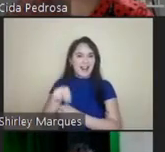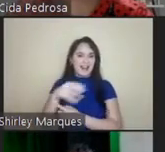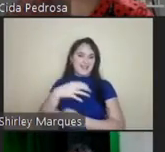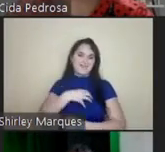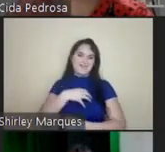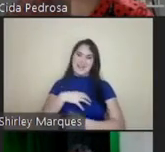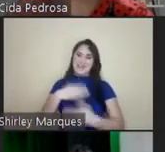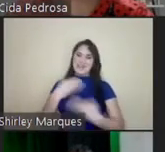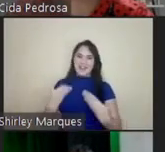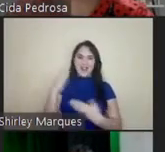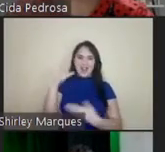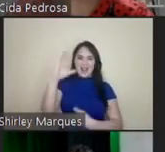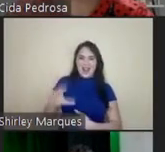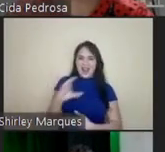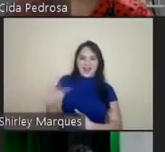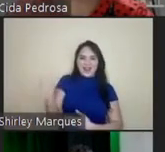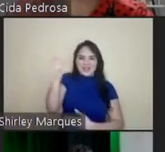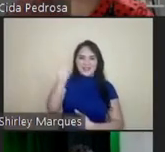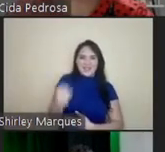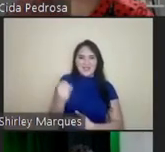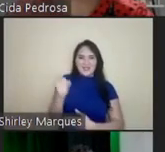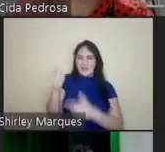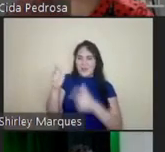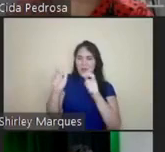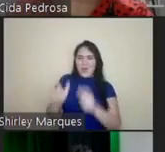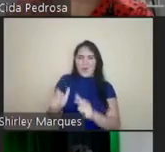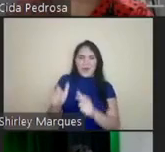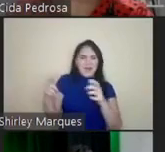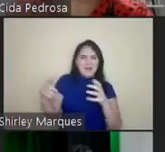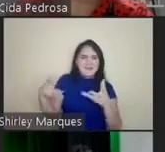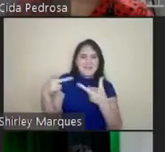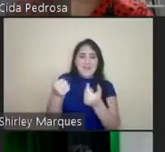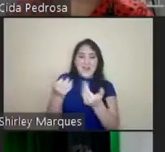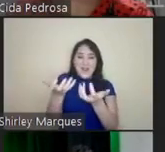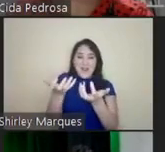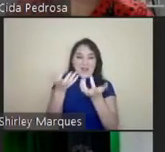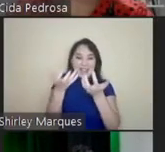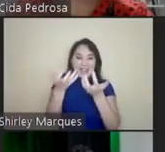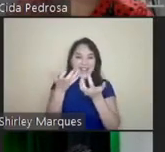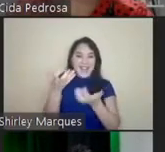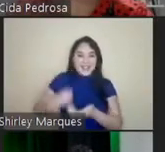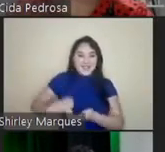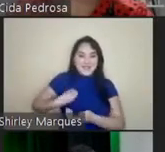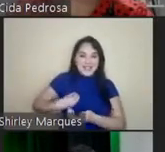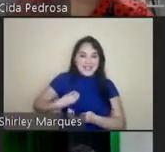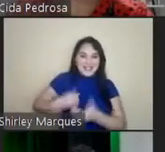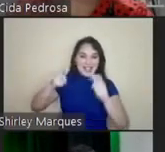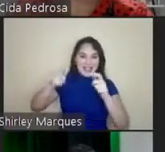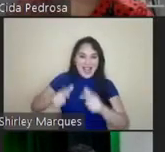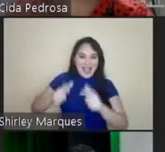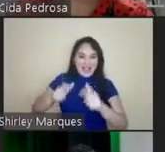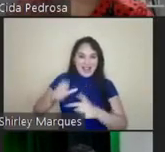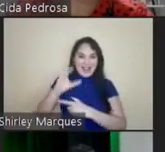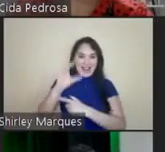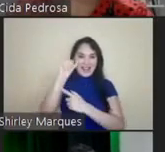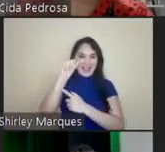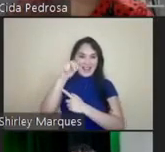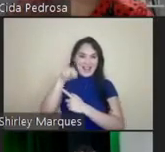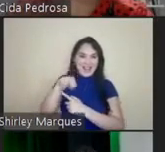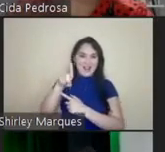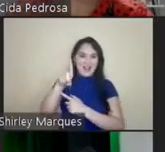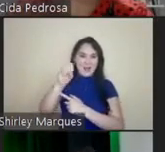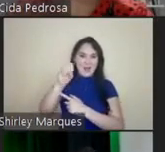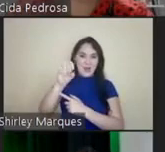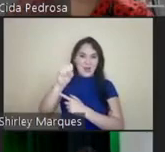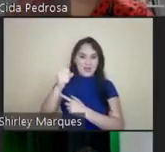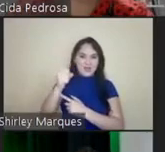é esse lugar mítico, maravilhoso. Nossa, como eu queria estar em Canudos agora, né? Na Canudos real. Estamos aqui na Canudos virtual, com toda a